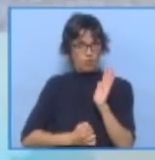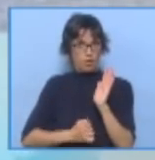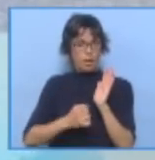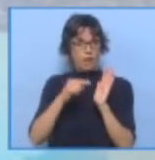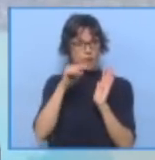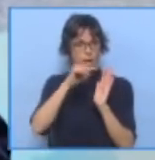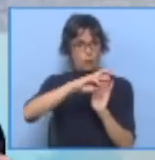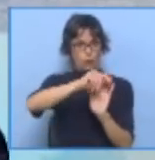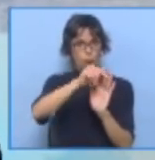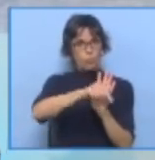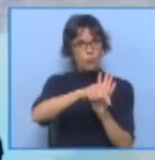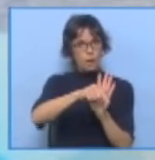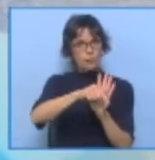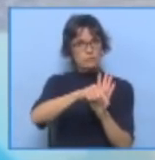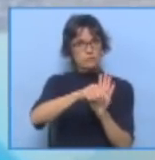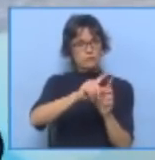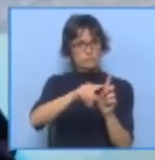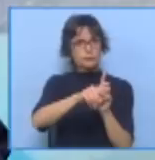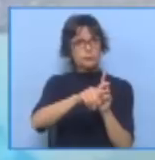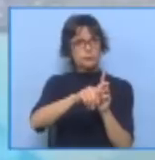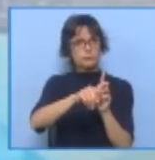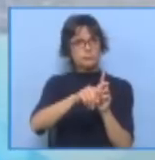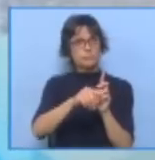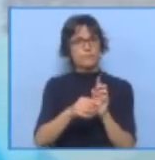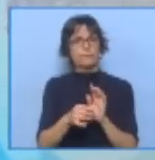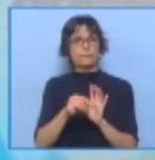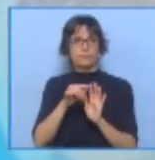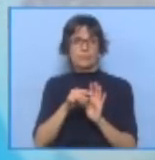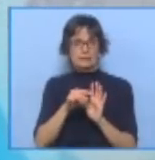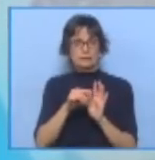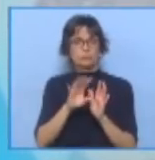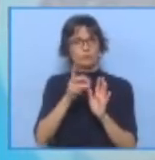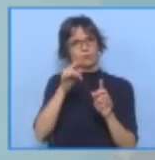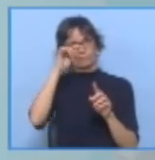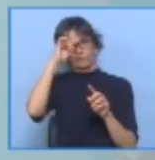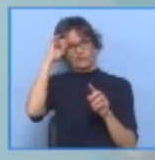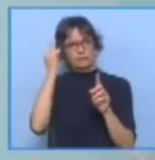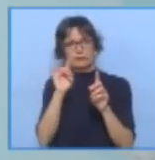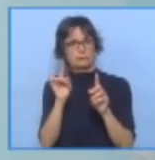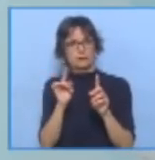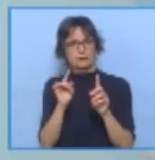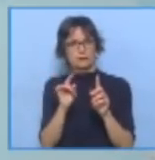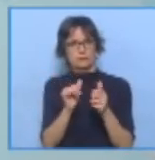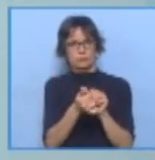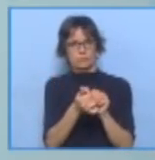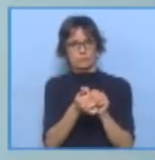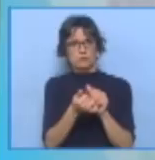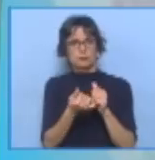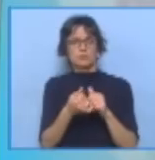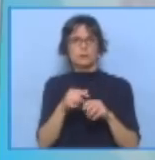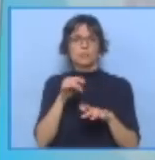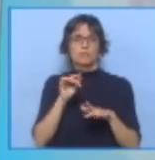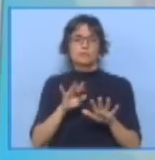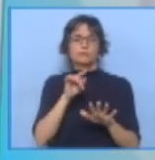bíblicos, neotestamentários e não só, que de outra forma provavelmente seria difícil. E mesmo que pudesse ter sido alcançada num